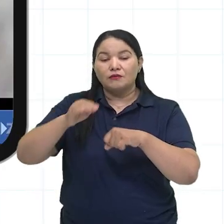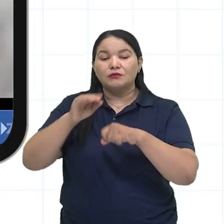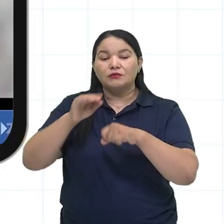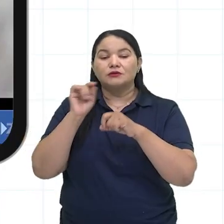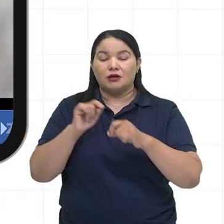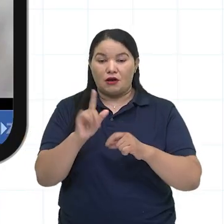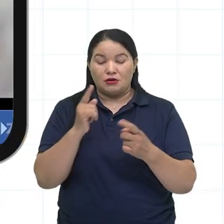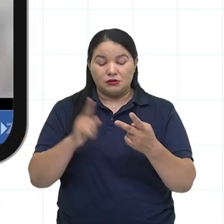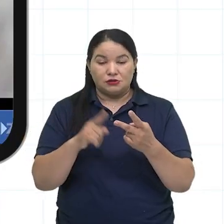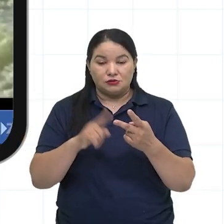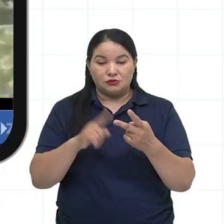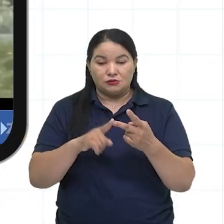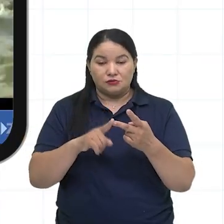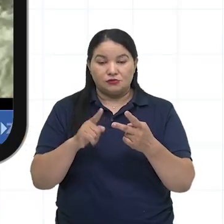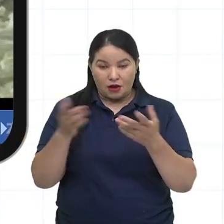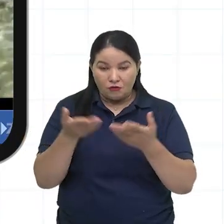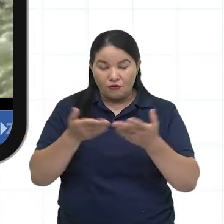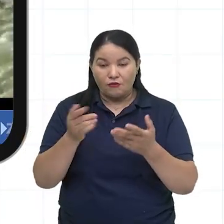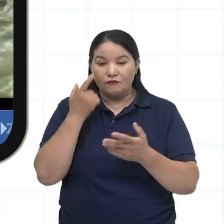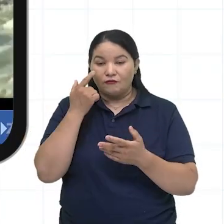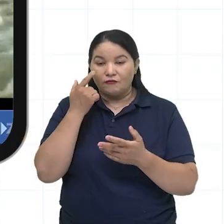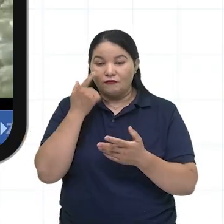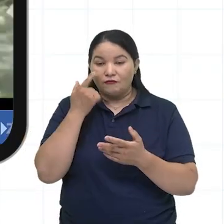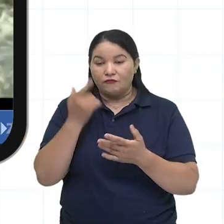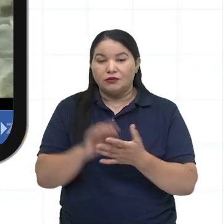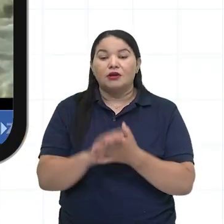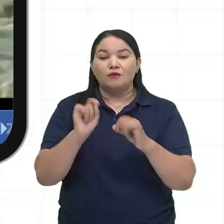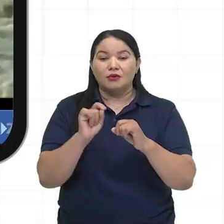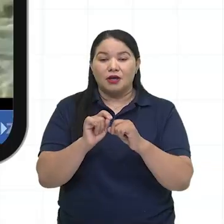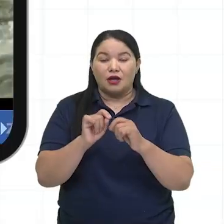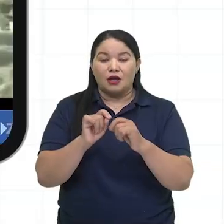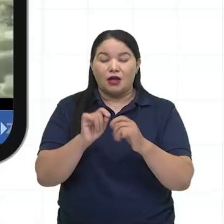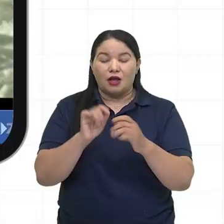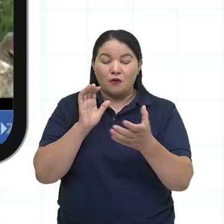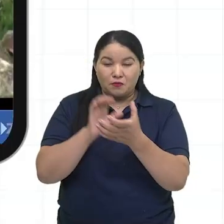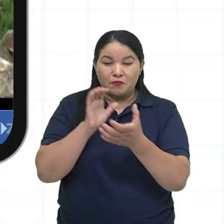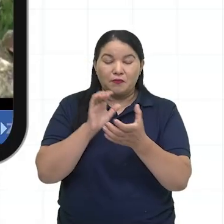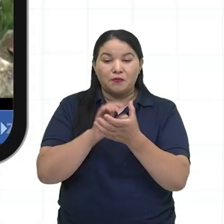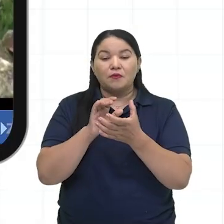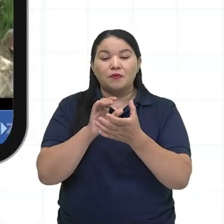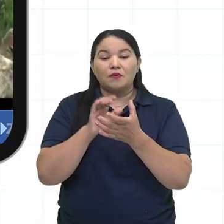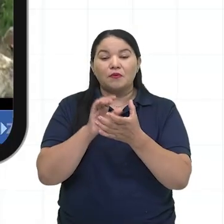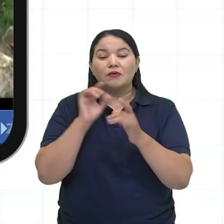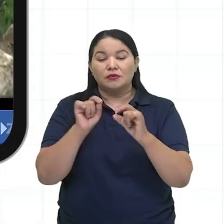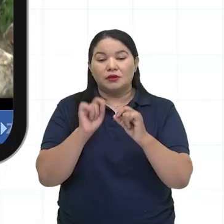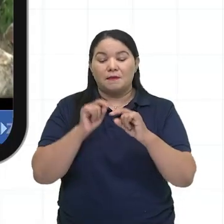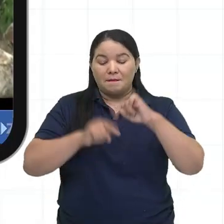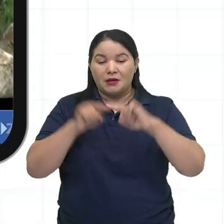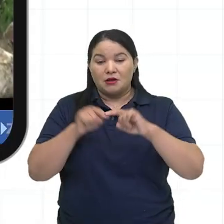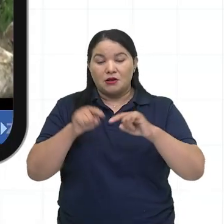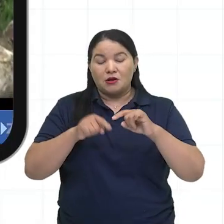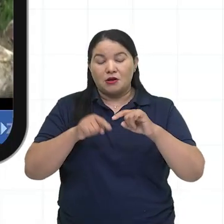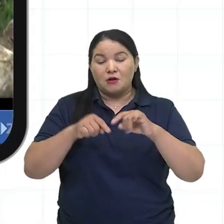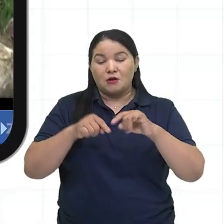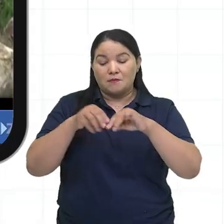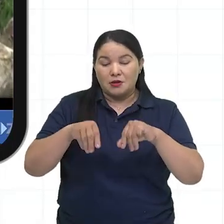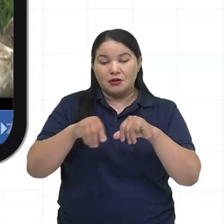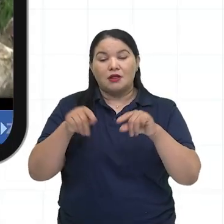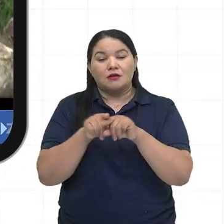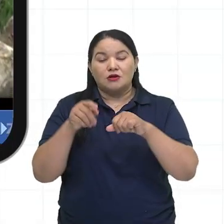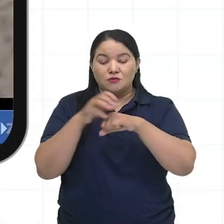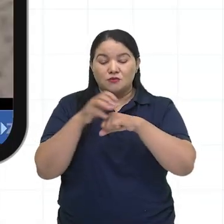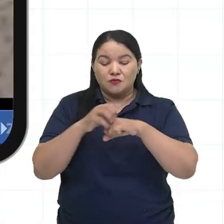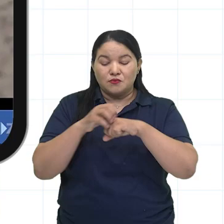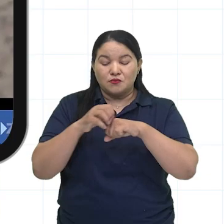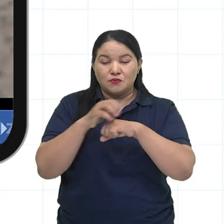rochas sedimentares, como ela é feita da compactação de materiais, de